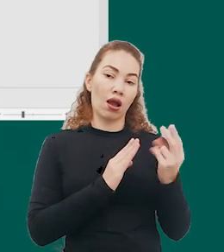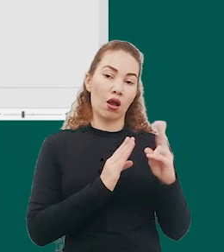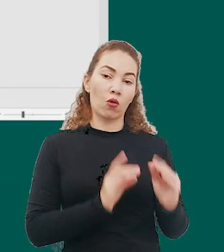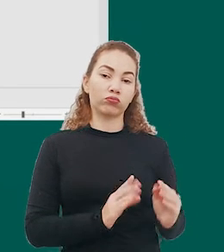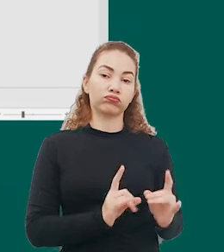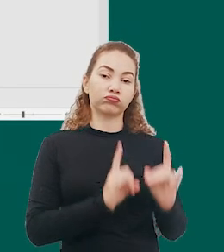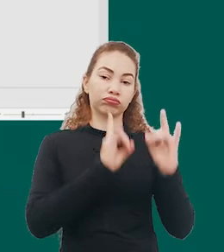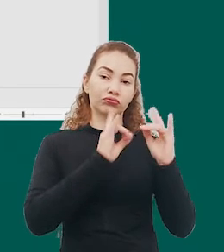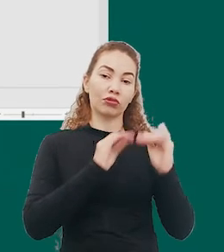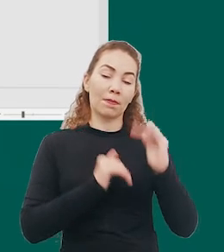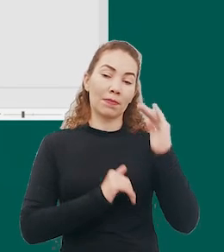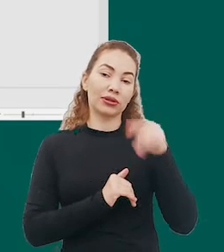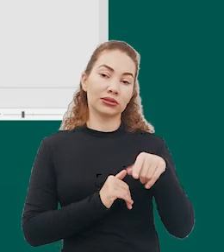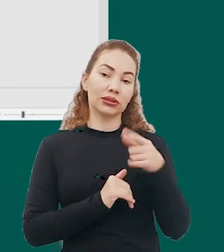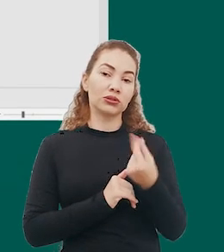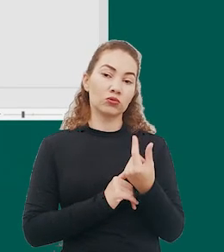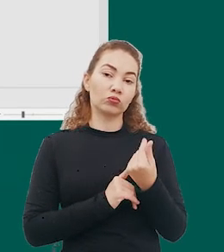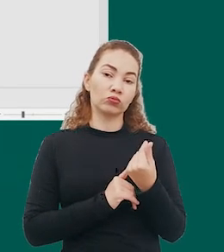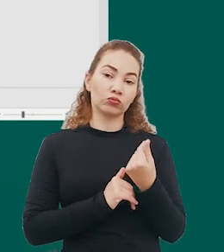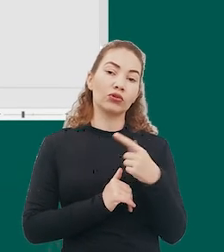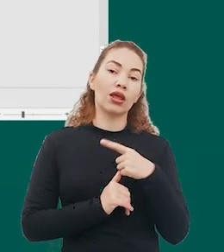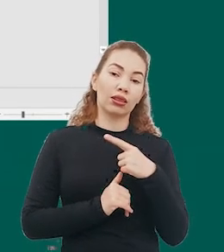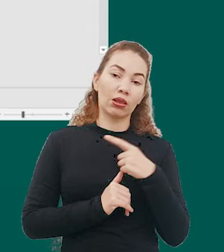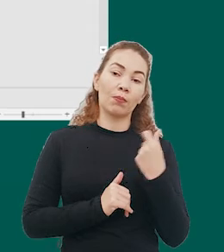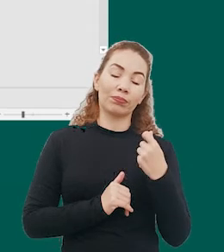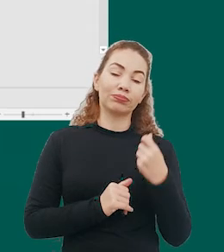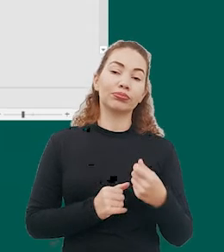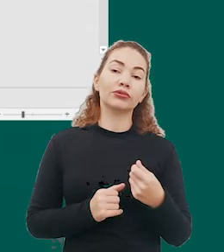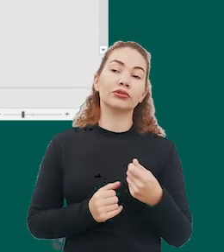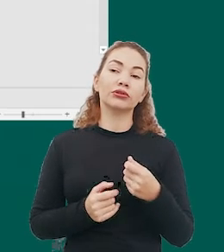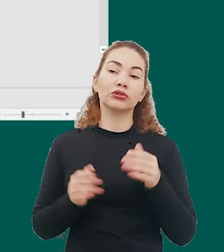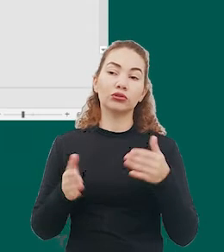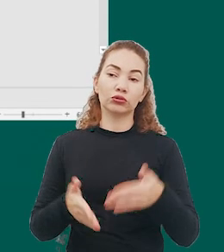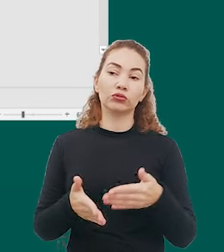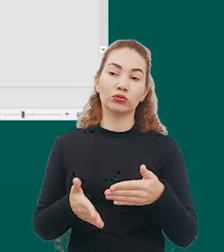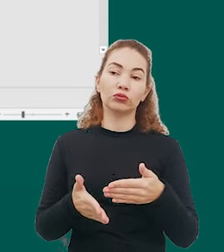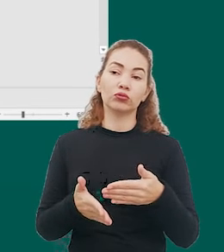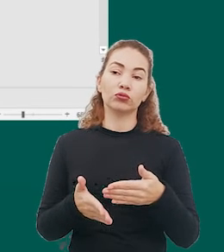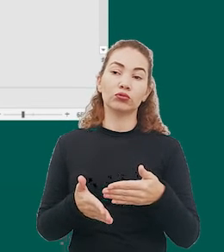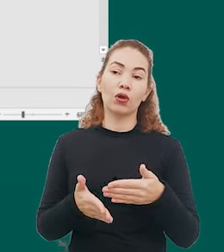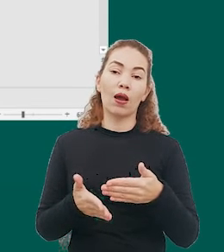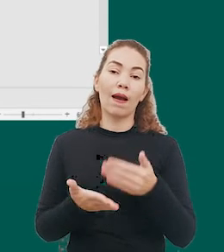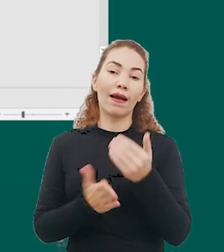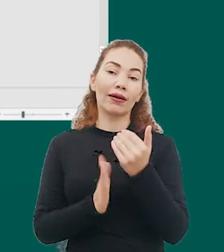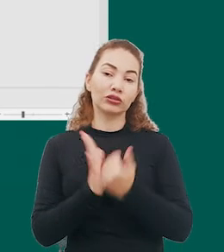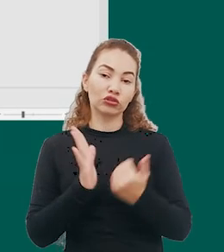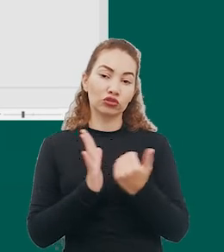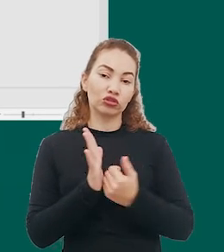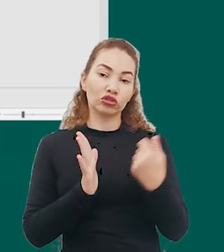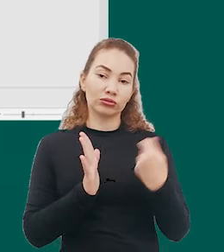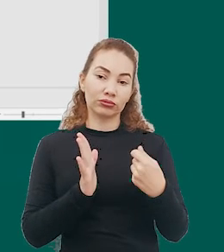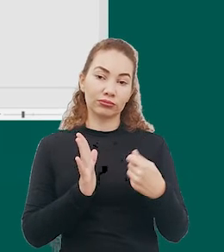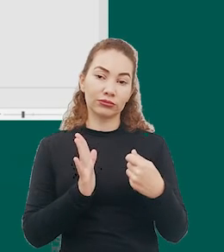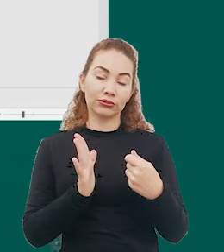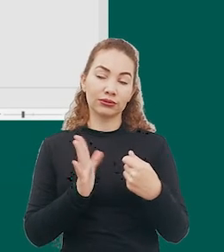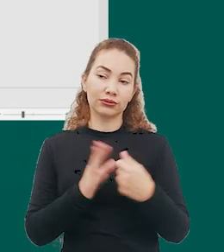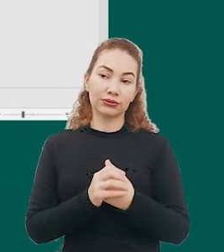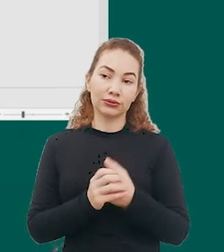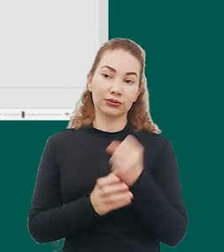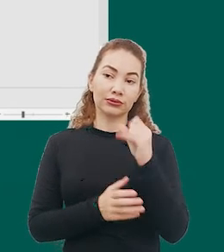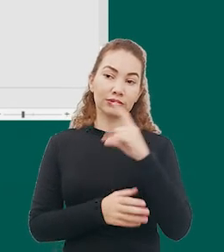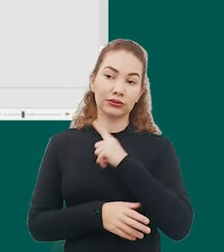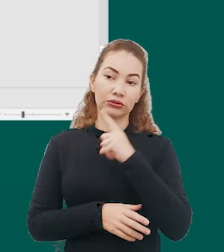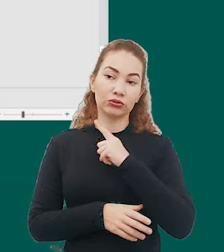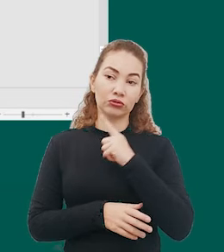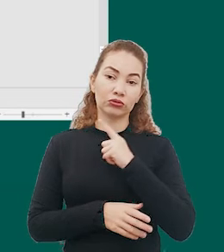foi superior a esse valor, então rendimento tributado exclusivamente na fonte. Outra questão, se obteve